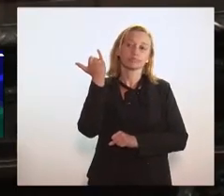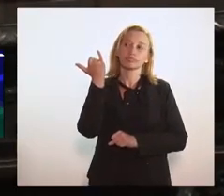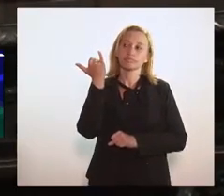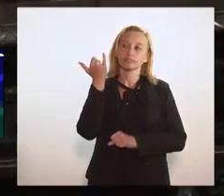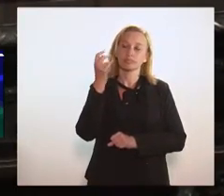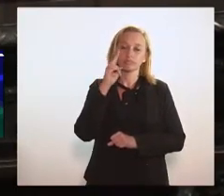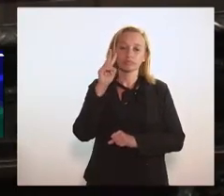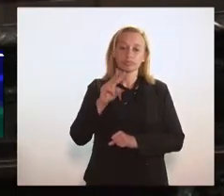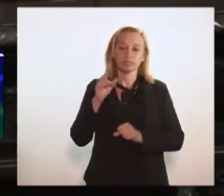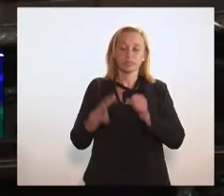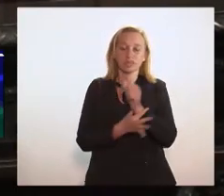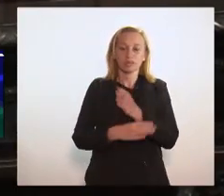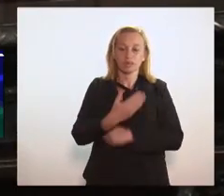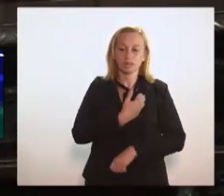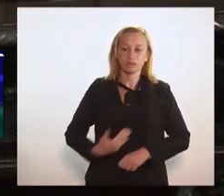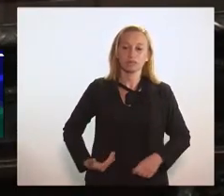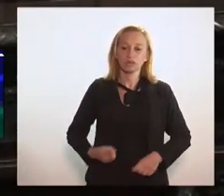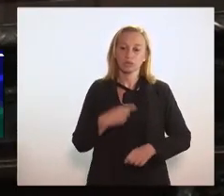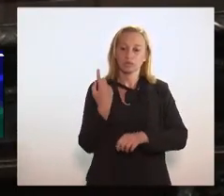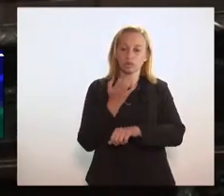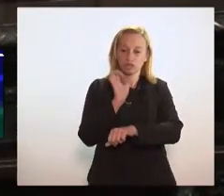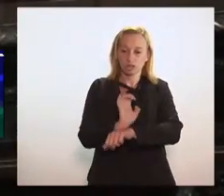vista da segurança pública no nosso Estado.